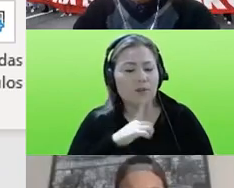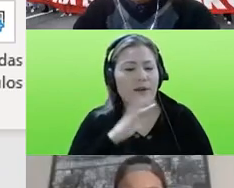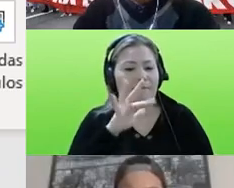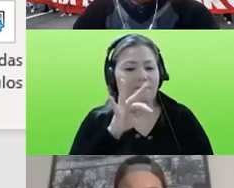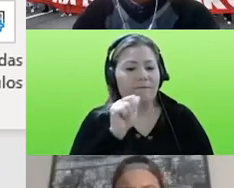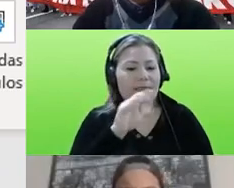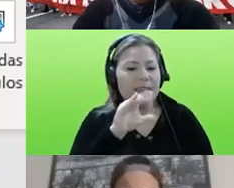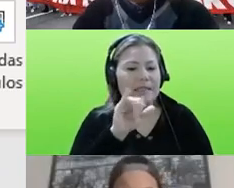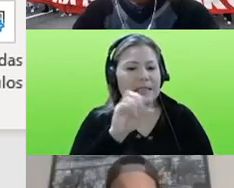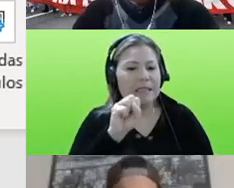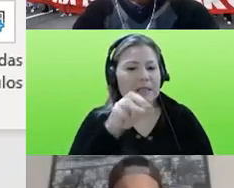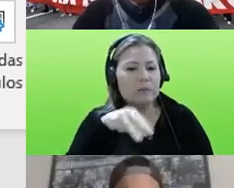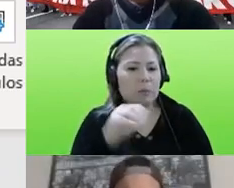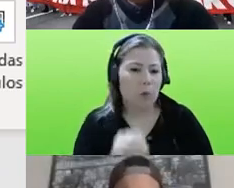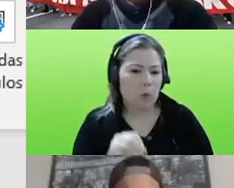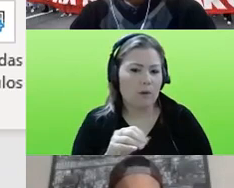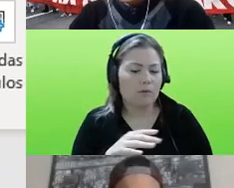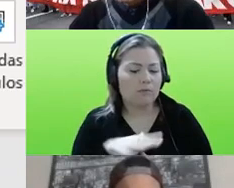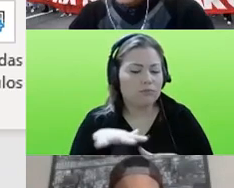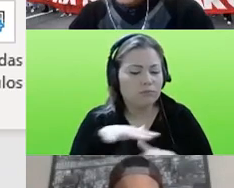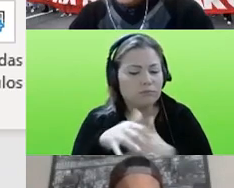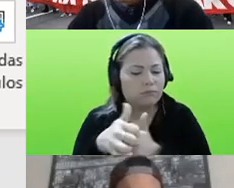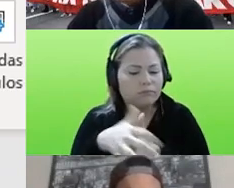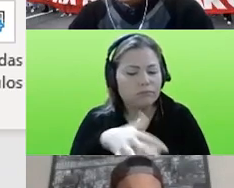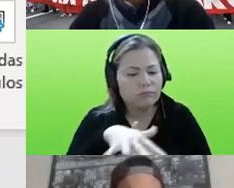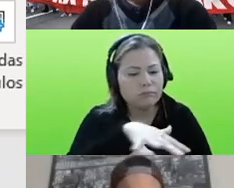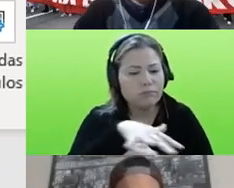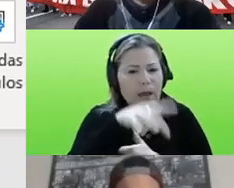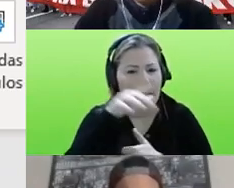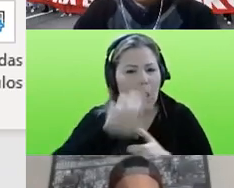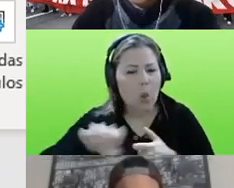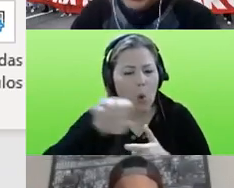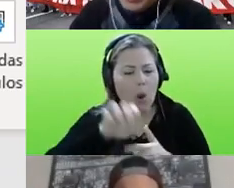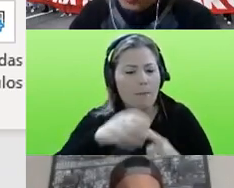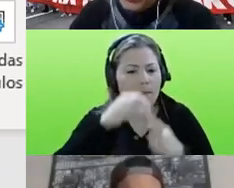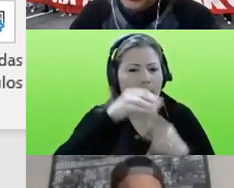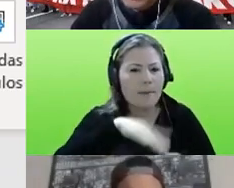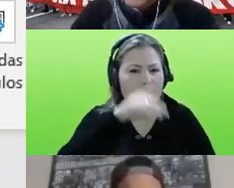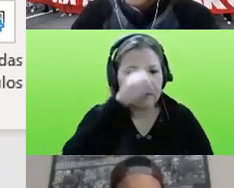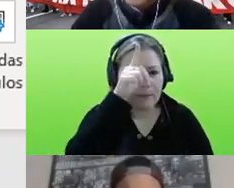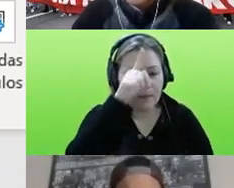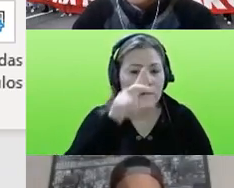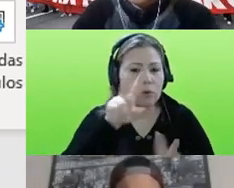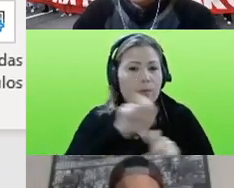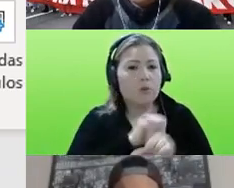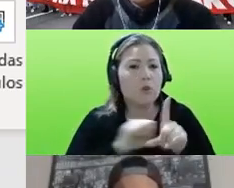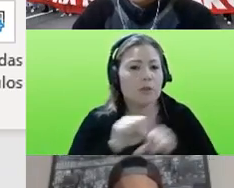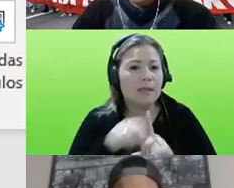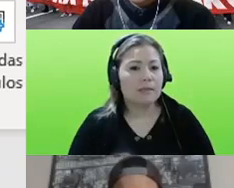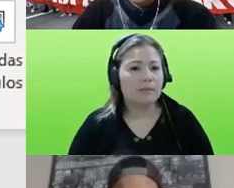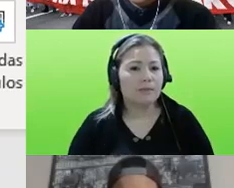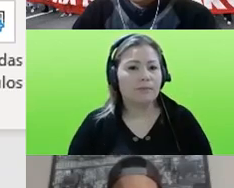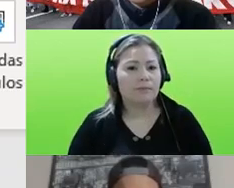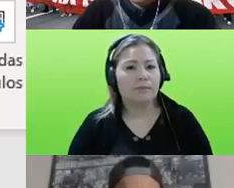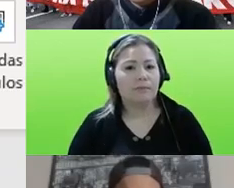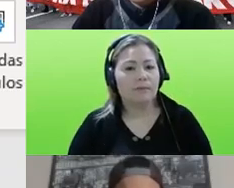é? Rondando a Europa, sobretudo na Alemanha, a emergência do nacional-socialismo, que